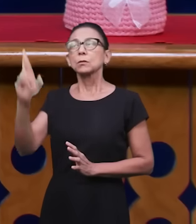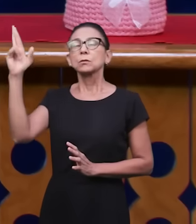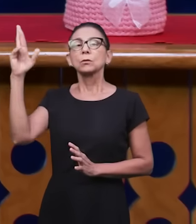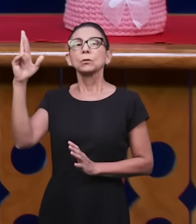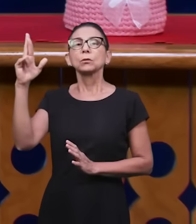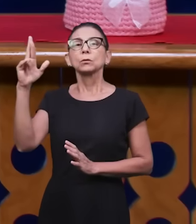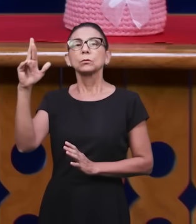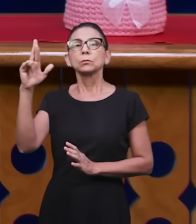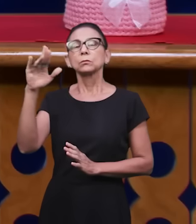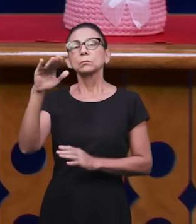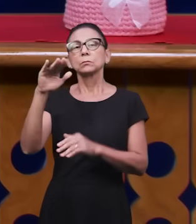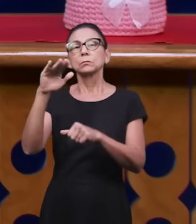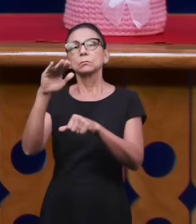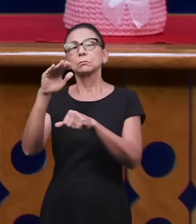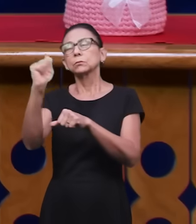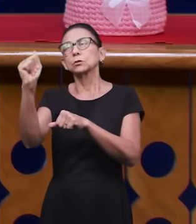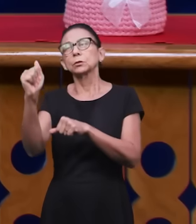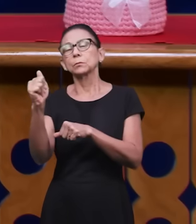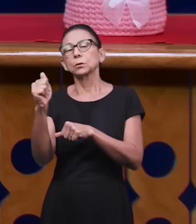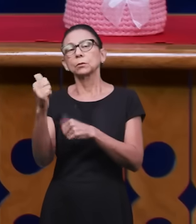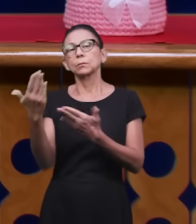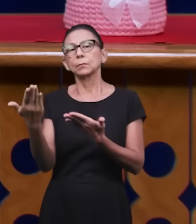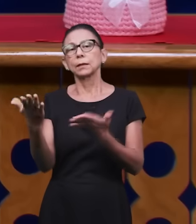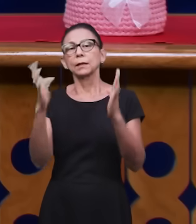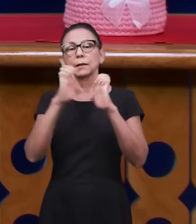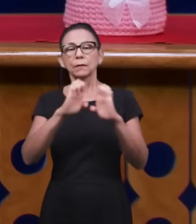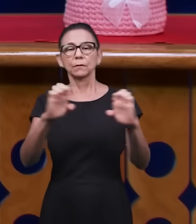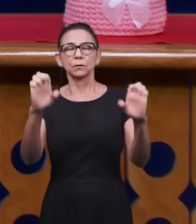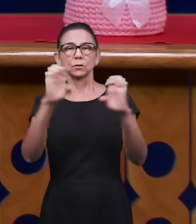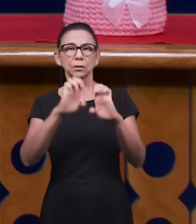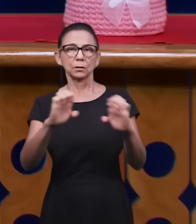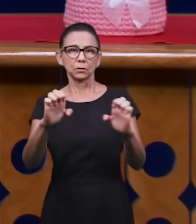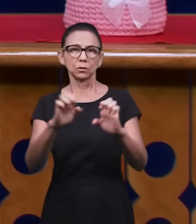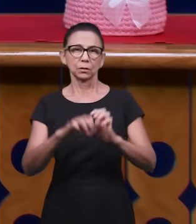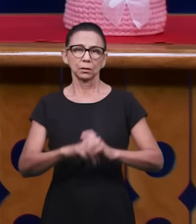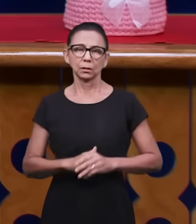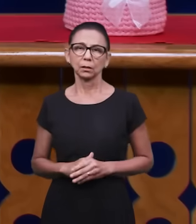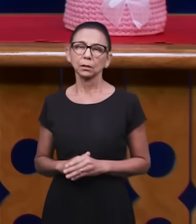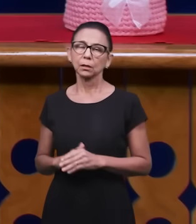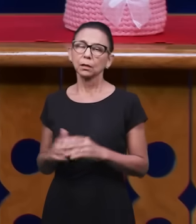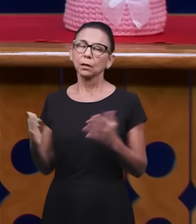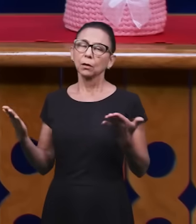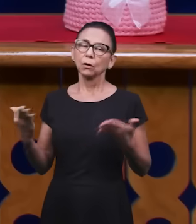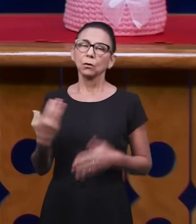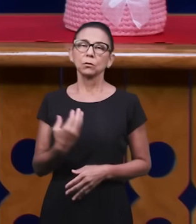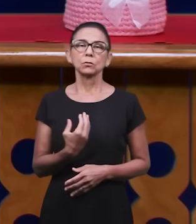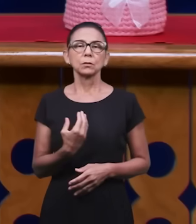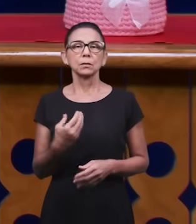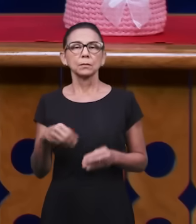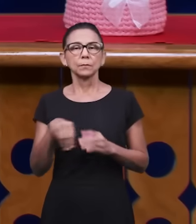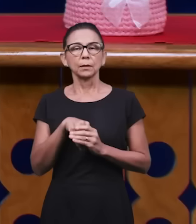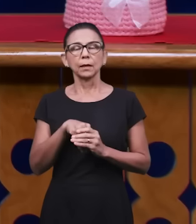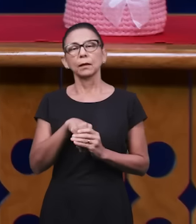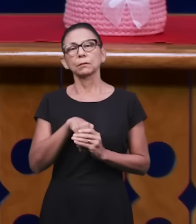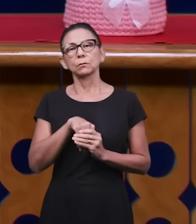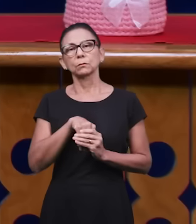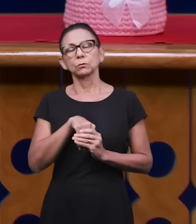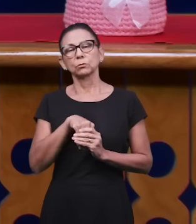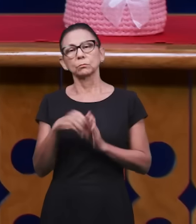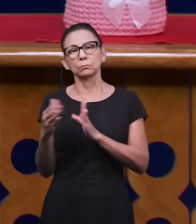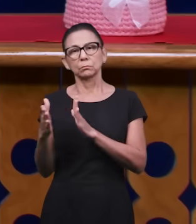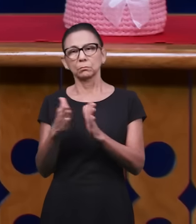vivendo um instante em que estamos envolvendo os jovens, todos, de todas as nossas